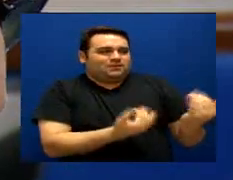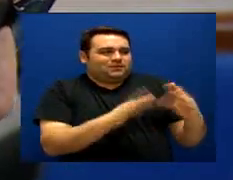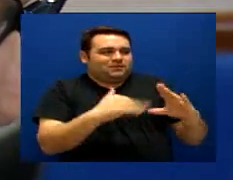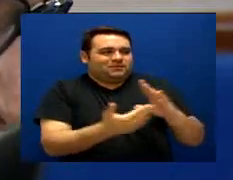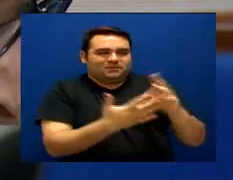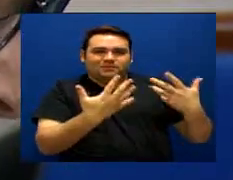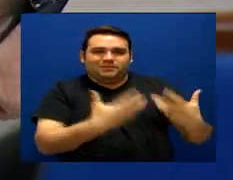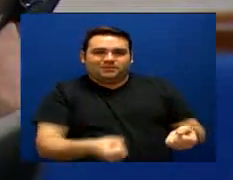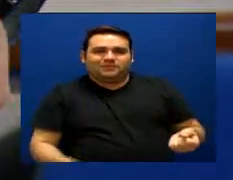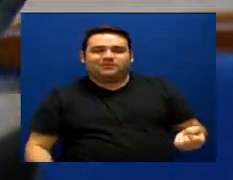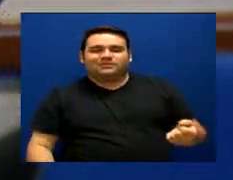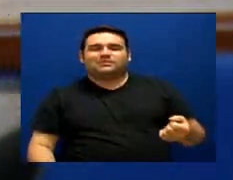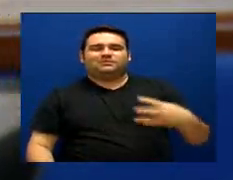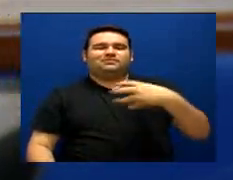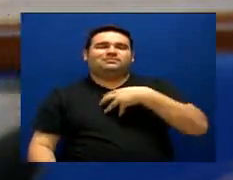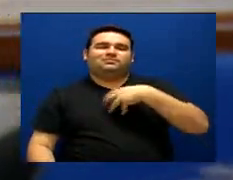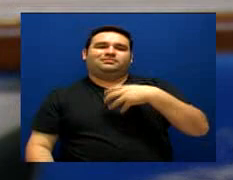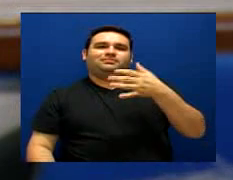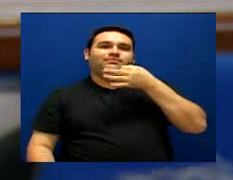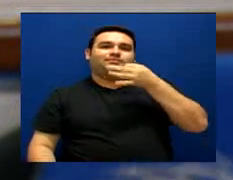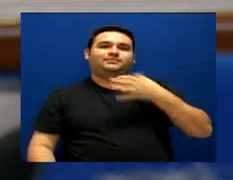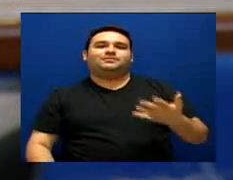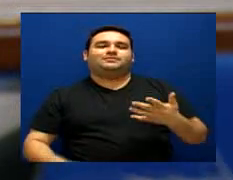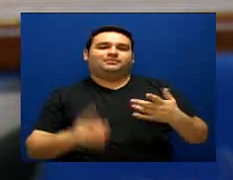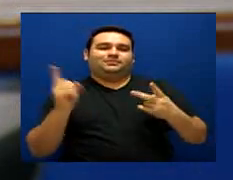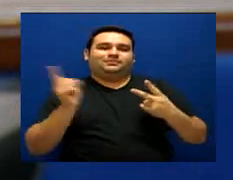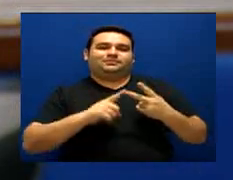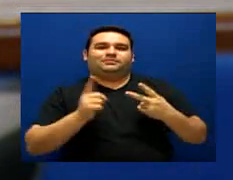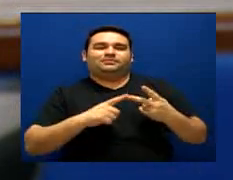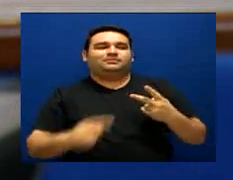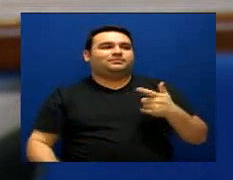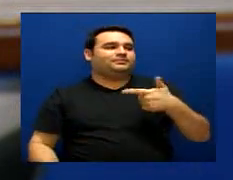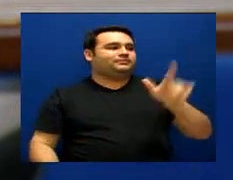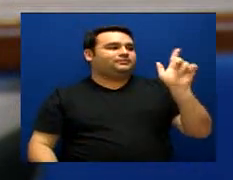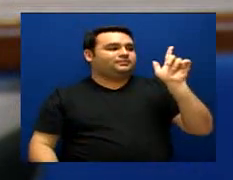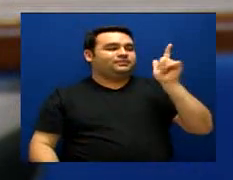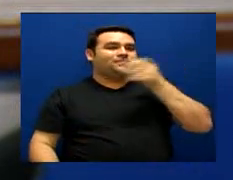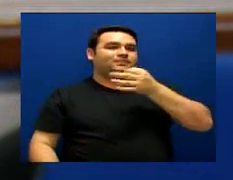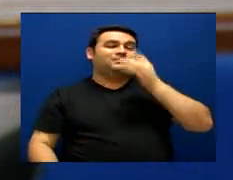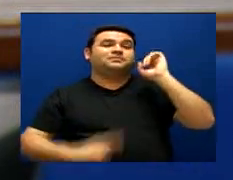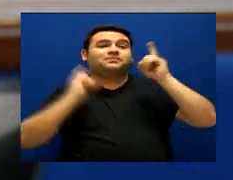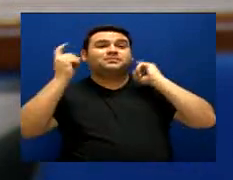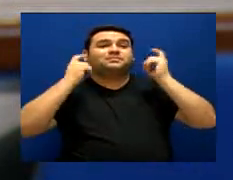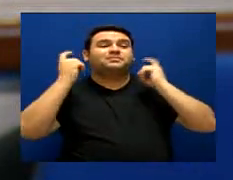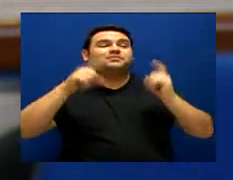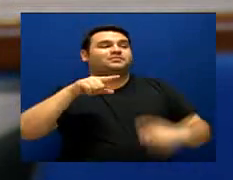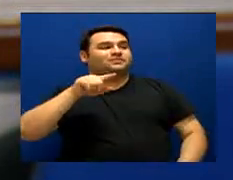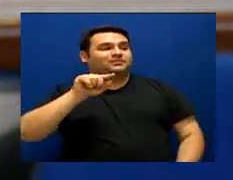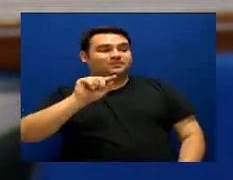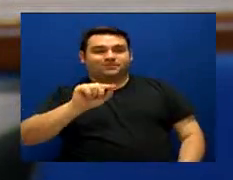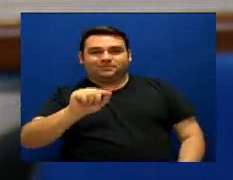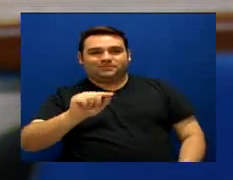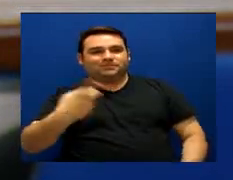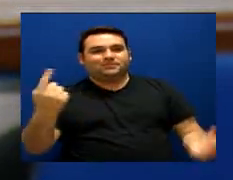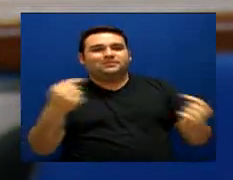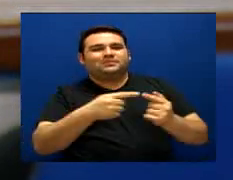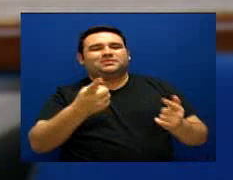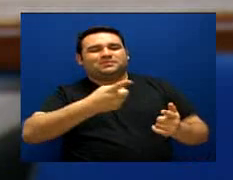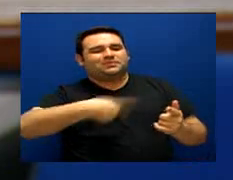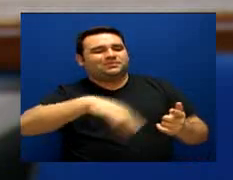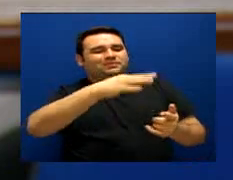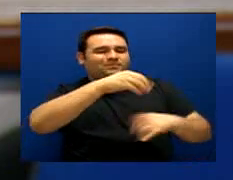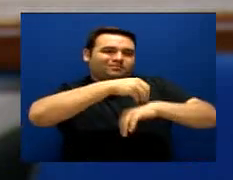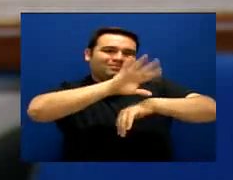essa questão. Essa é uma proposta. A minha outra preocupação é no sentido de